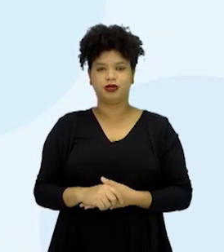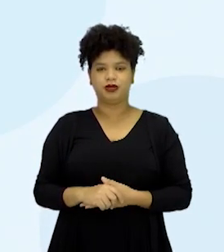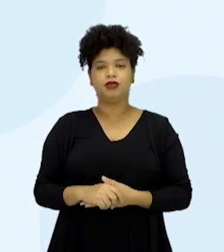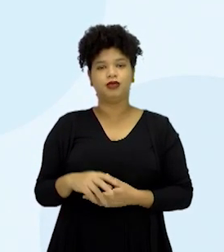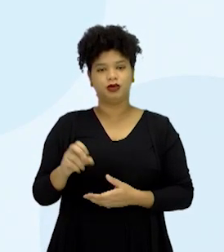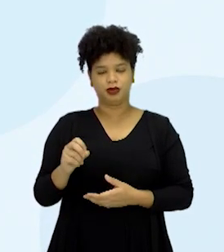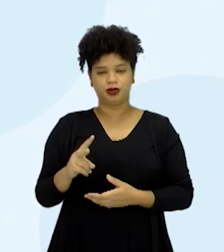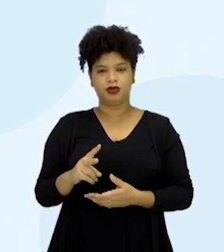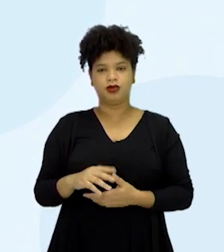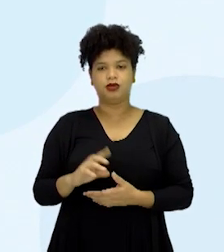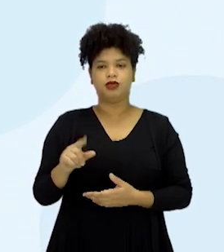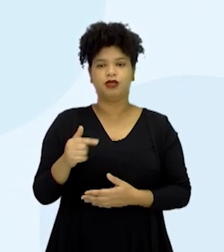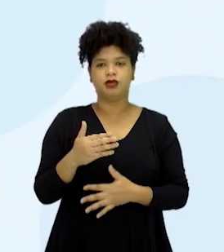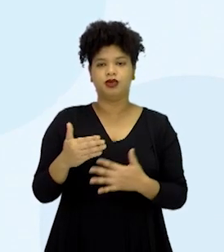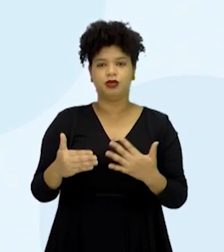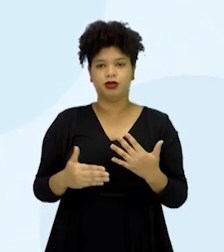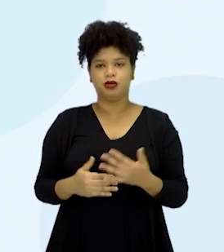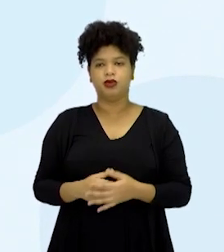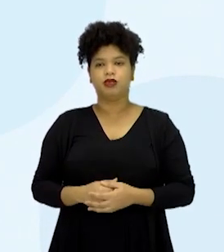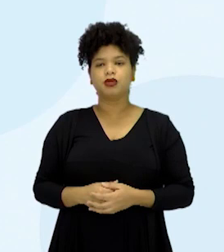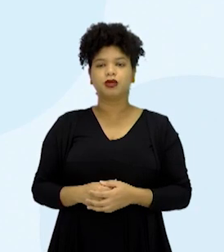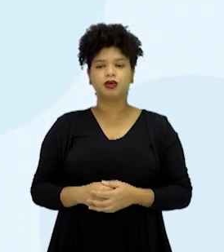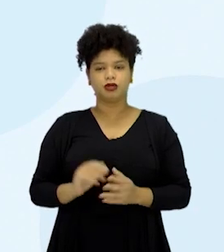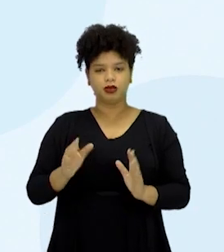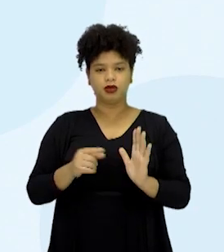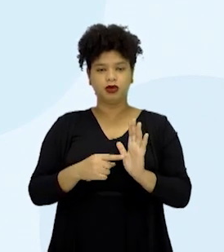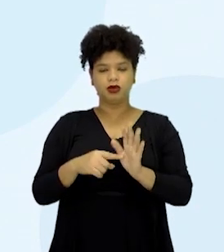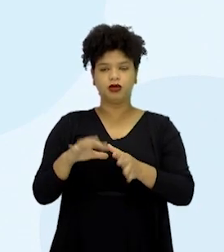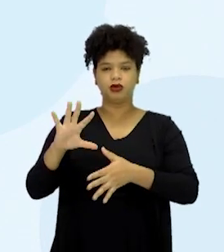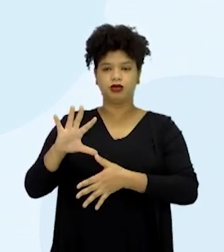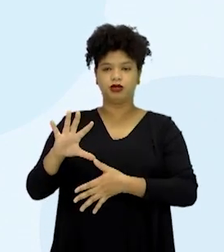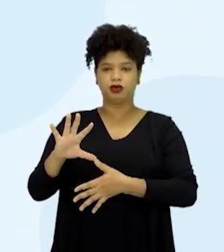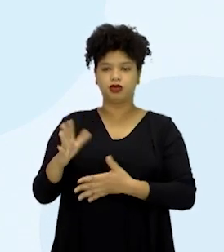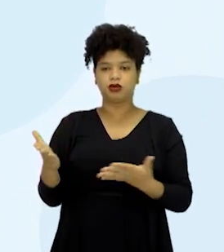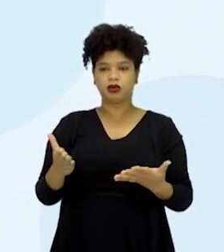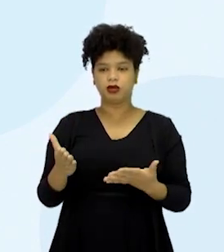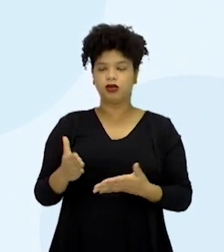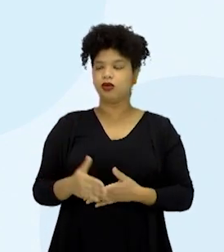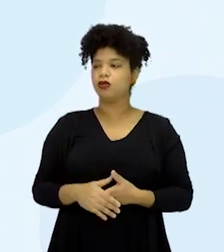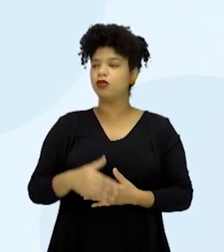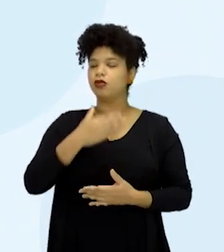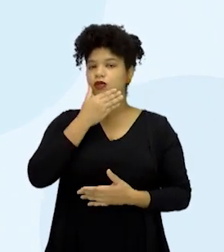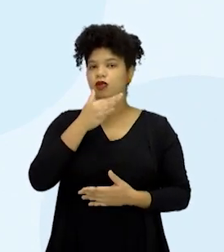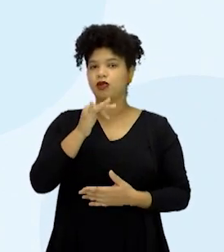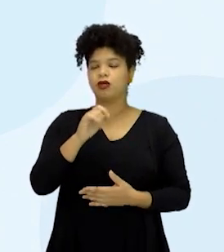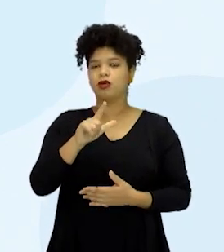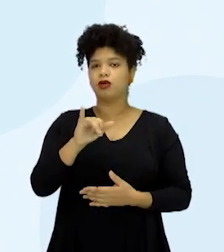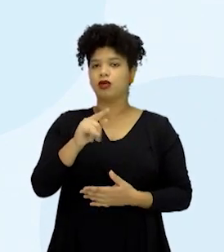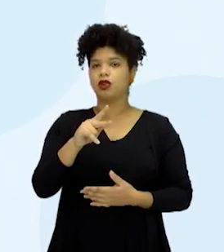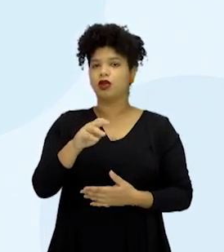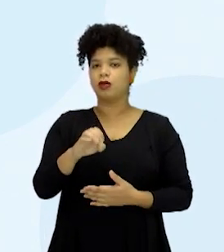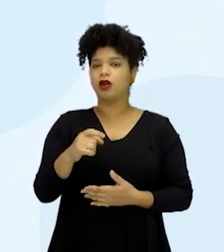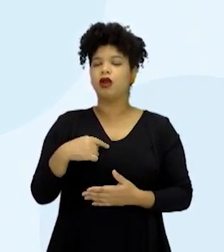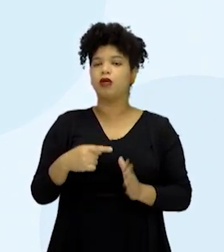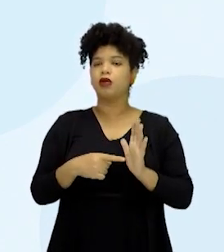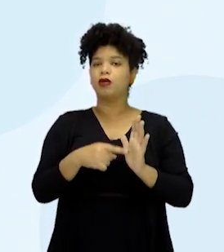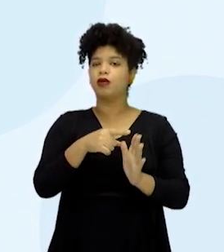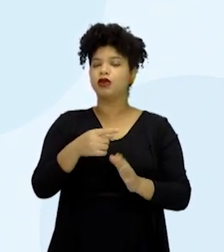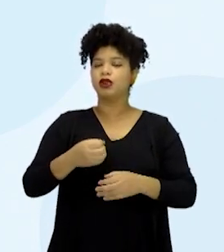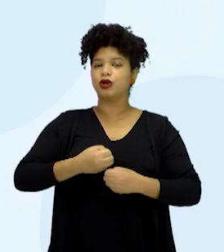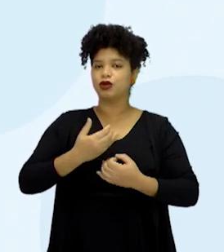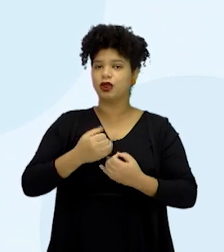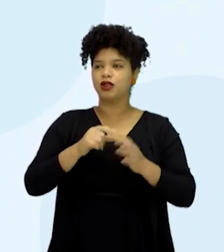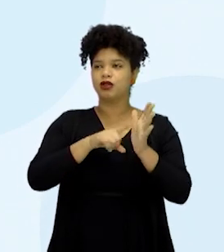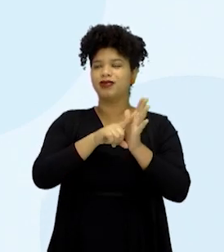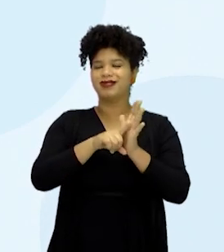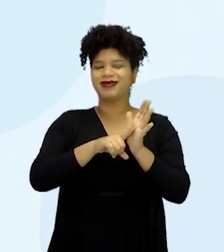Certinho? Ok. Bom, já que mostrei a abrangência geográfica, vou passar agora a palavra para o Felipe. Ele vai mostrar para vocês os dados da nossa pesquisa, com